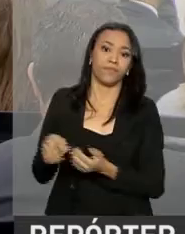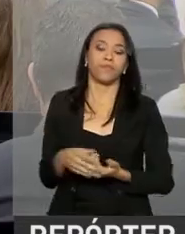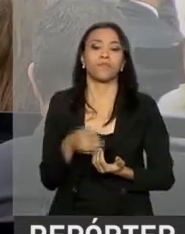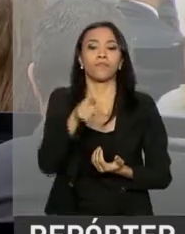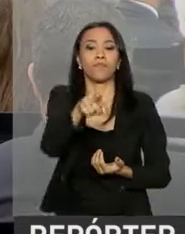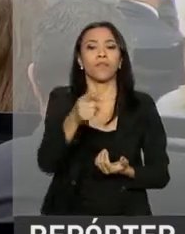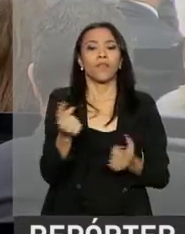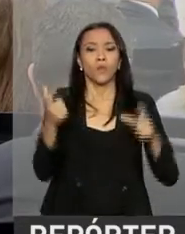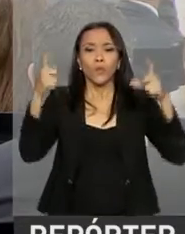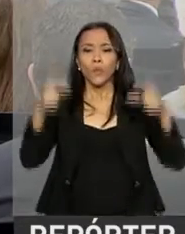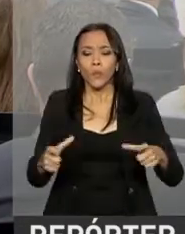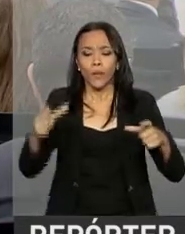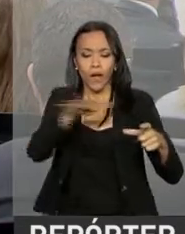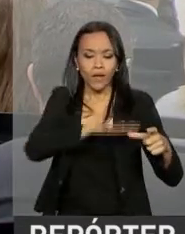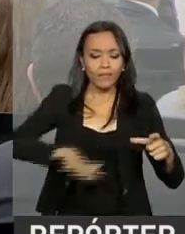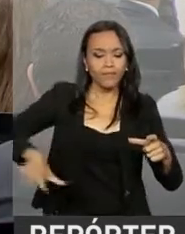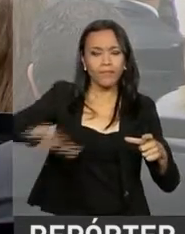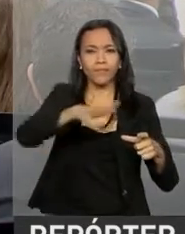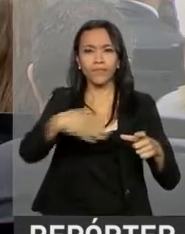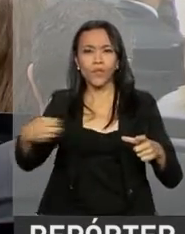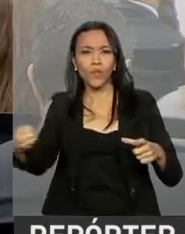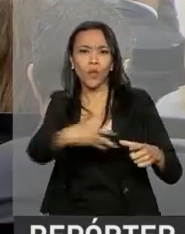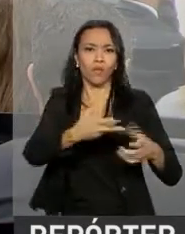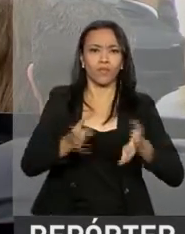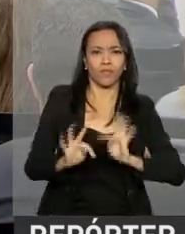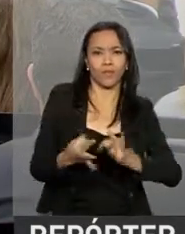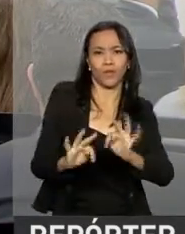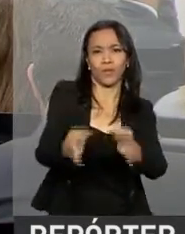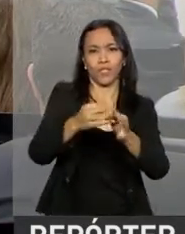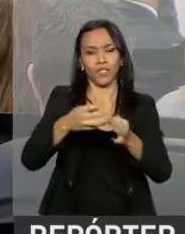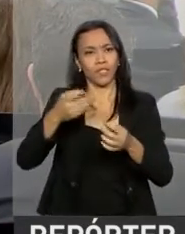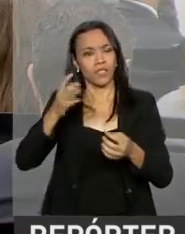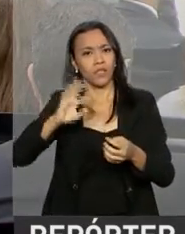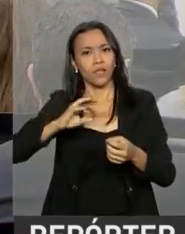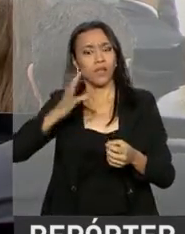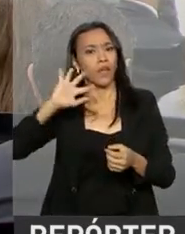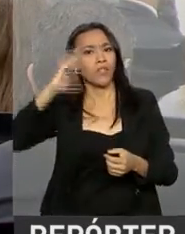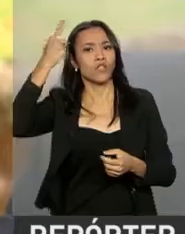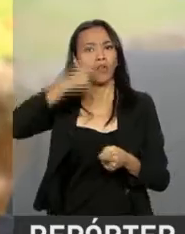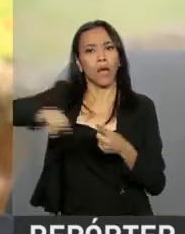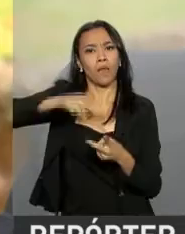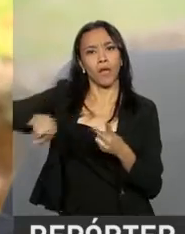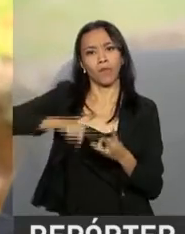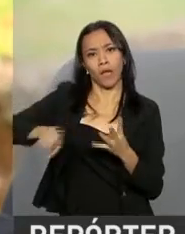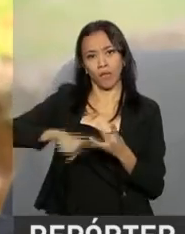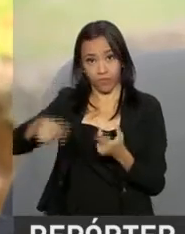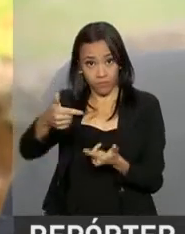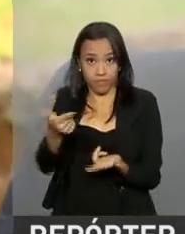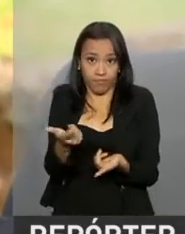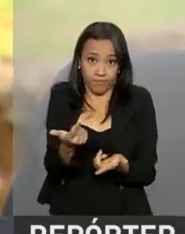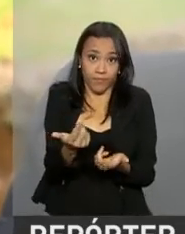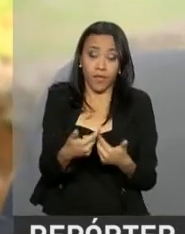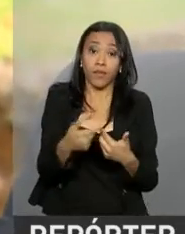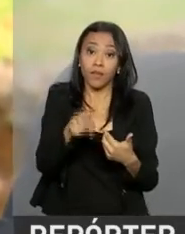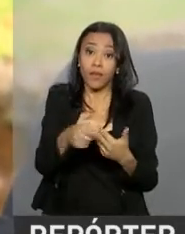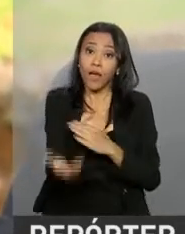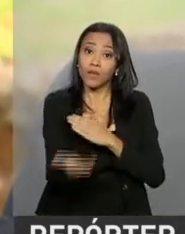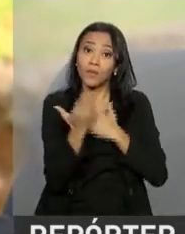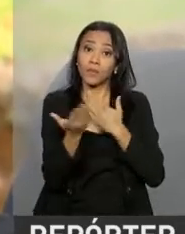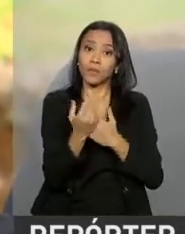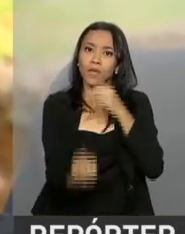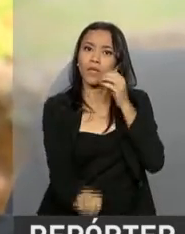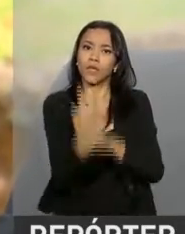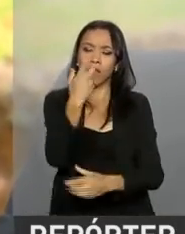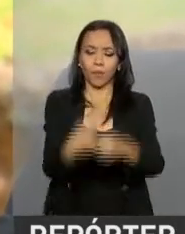Um espaço voltado para a inovação e construção de soluções criativas no setor público que permita o desenvolvimento de